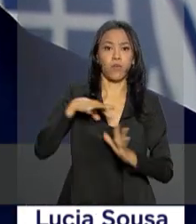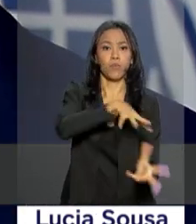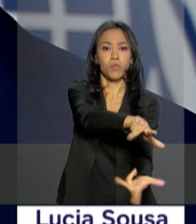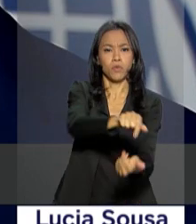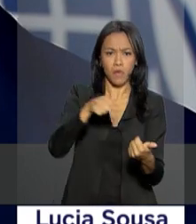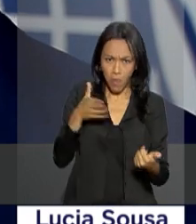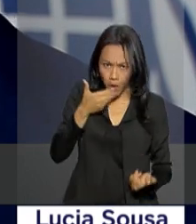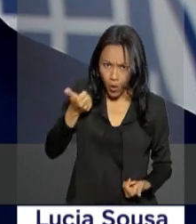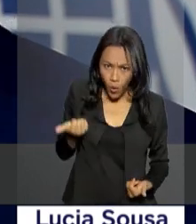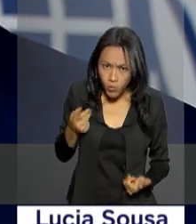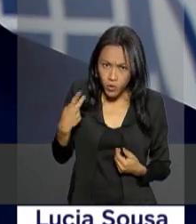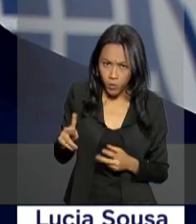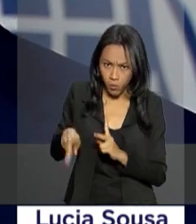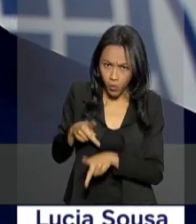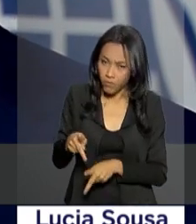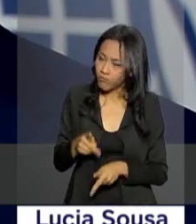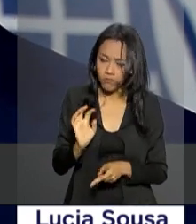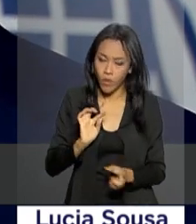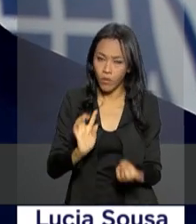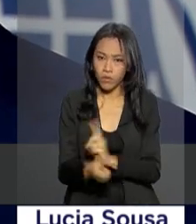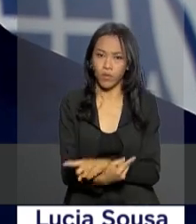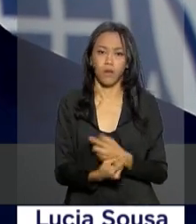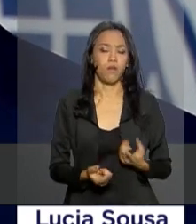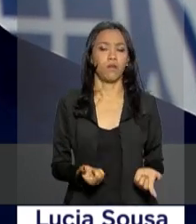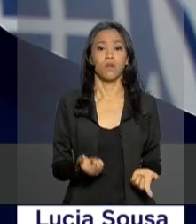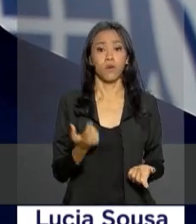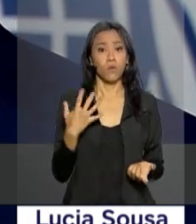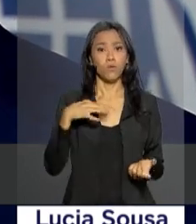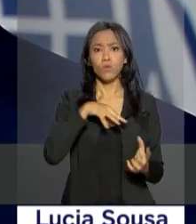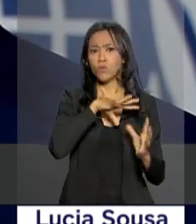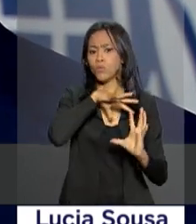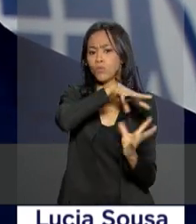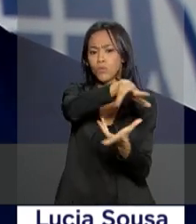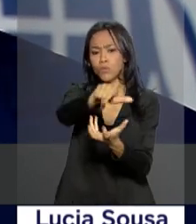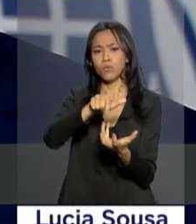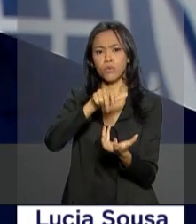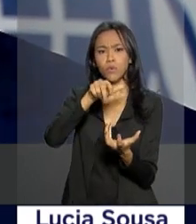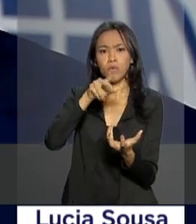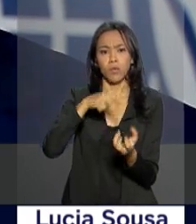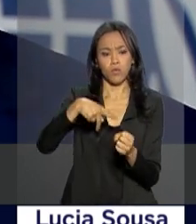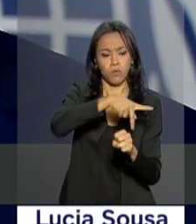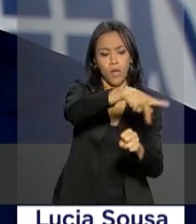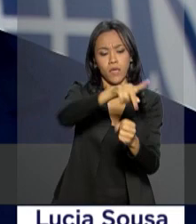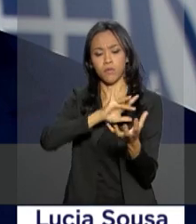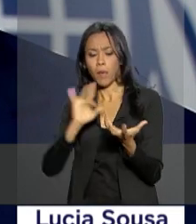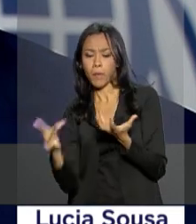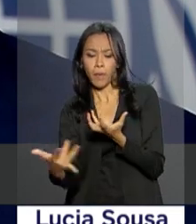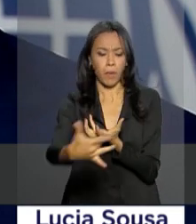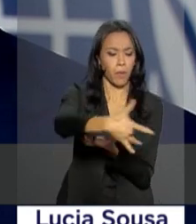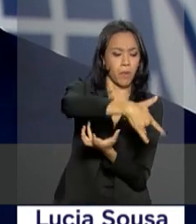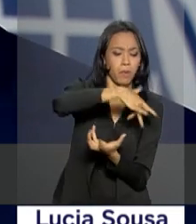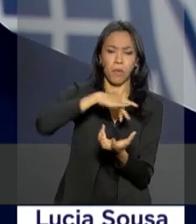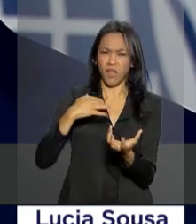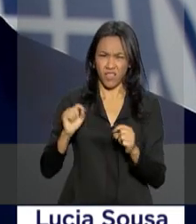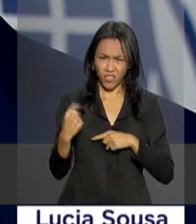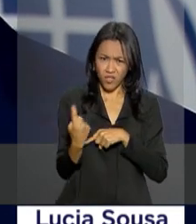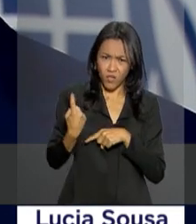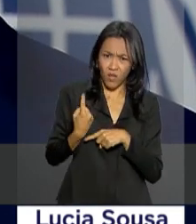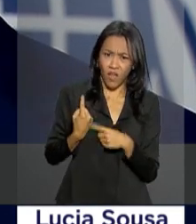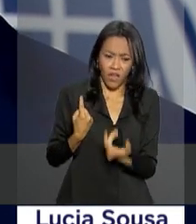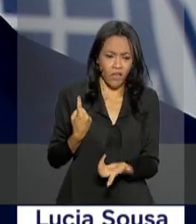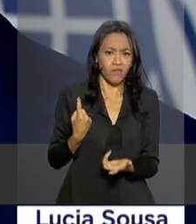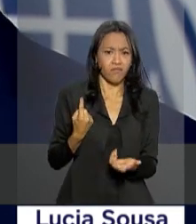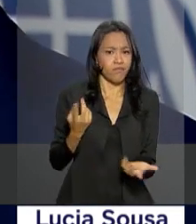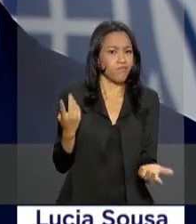para o seu povo mas ao contrário num estado globalizado não tá no mundo globalizado como o nosso nacionalismo cria